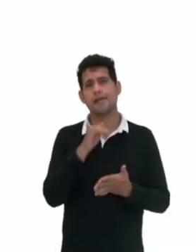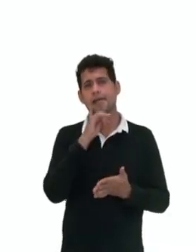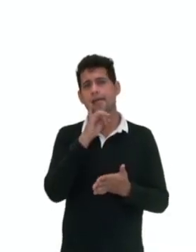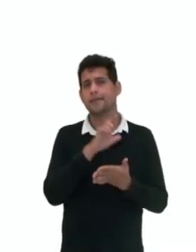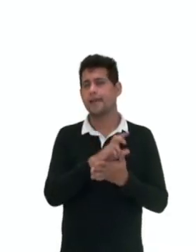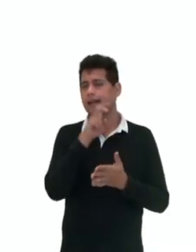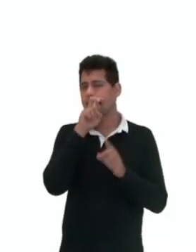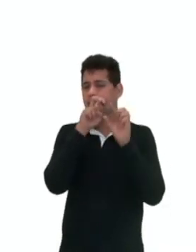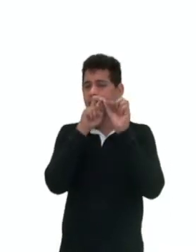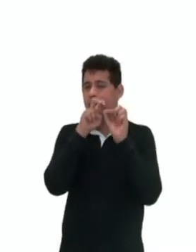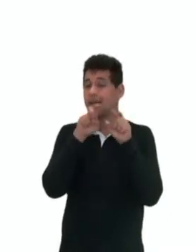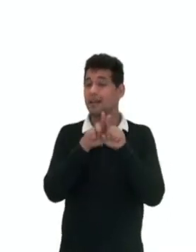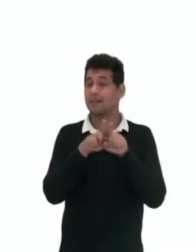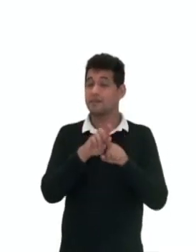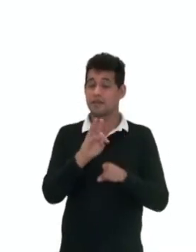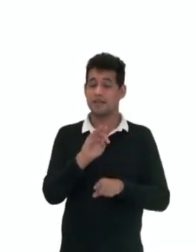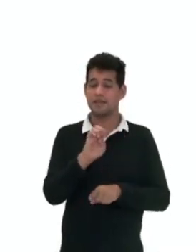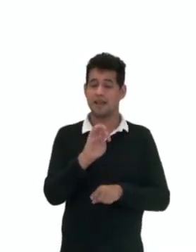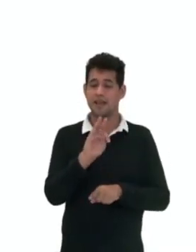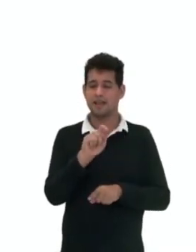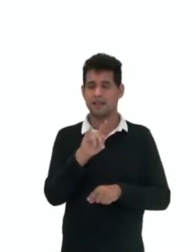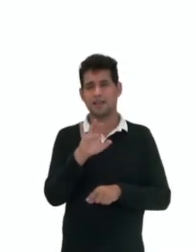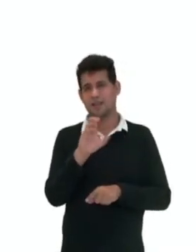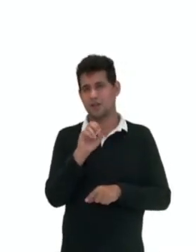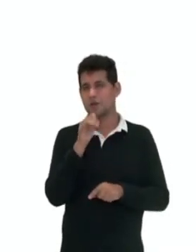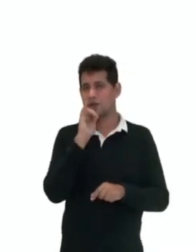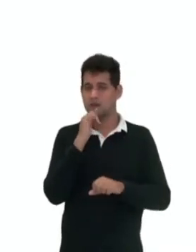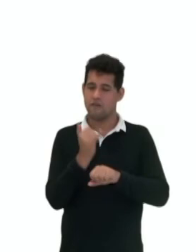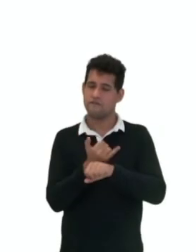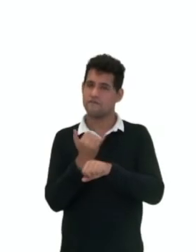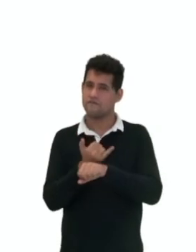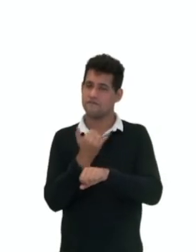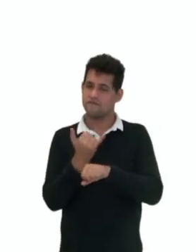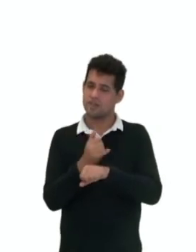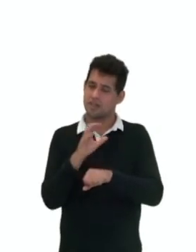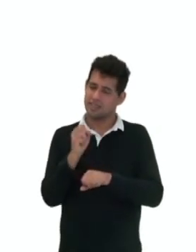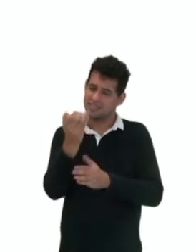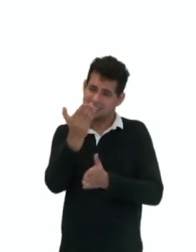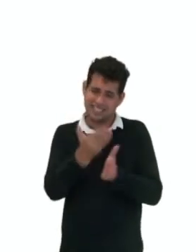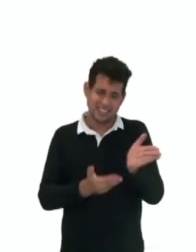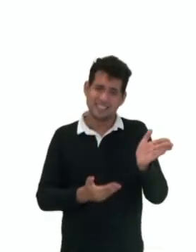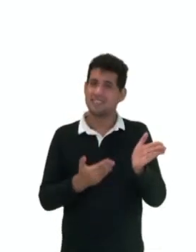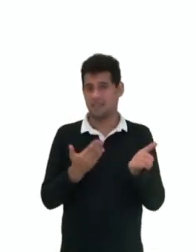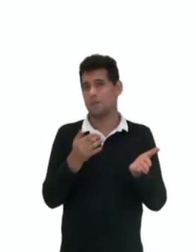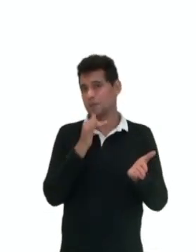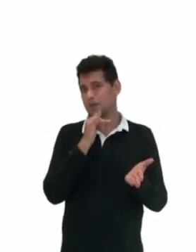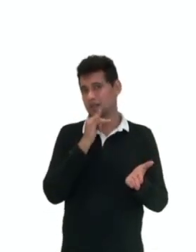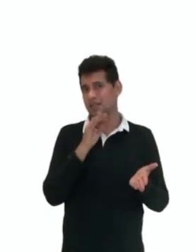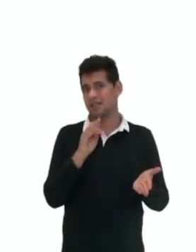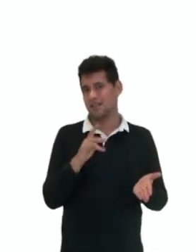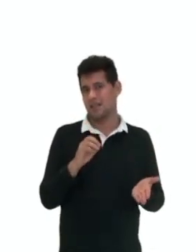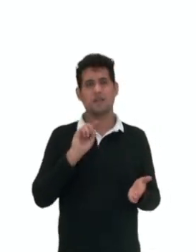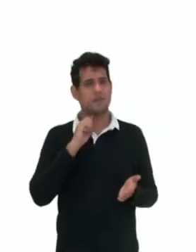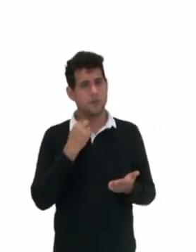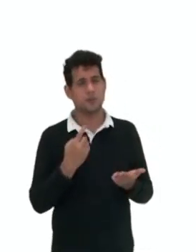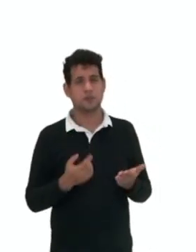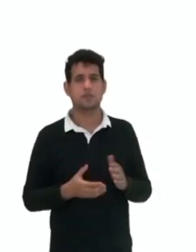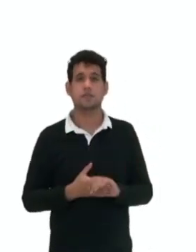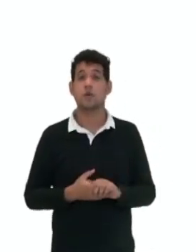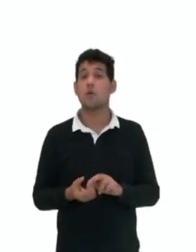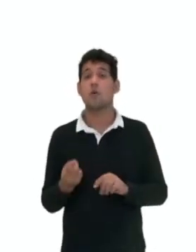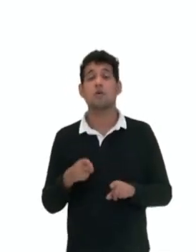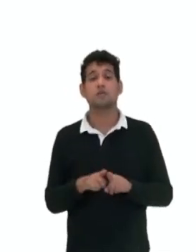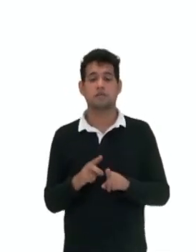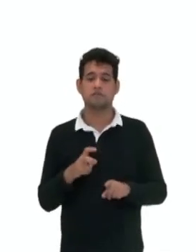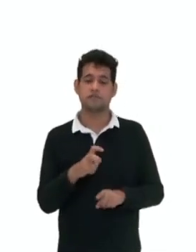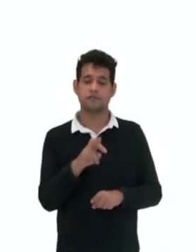suspeita de contaminação de tétano, né? Aquela que dá de você pegar um corte com uma lata, por exemplo, enferrujada, né? Então, ou pelo vírus